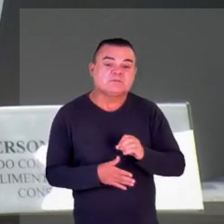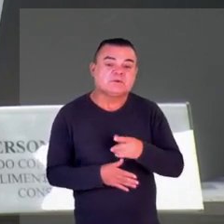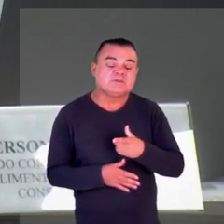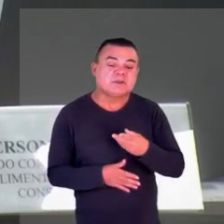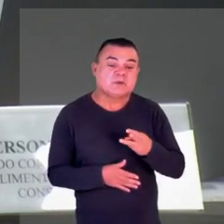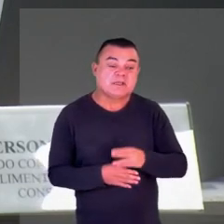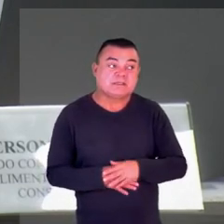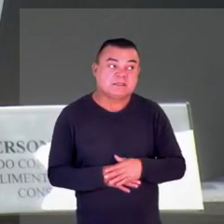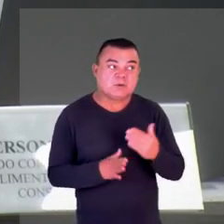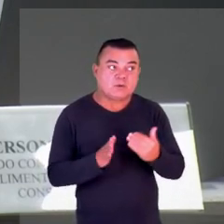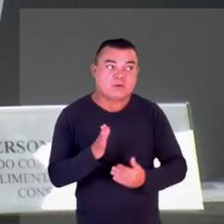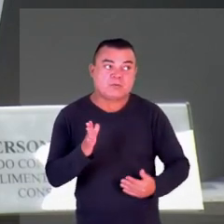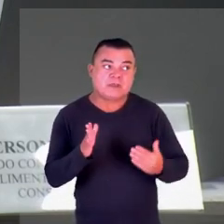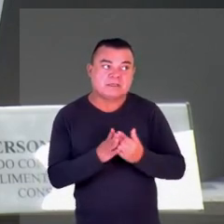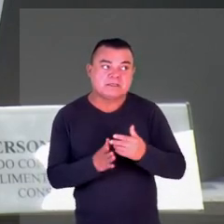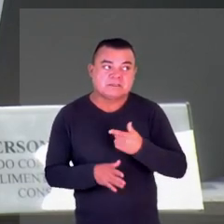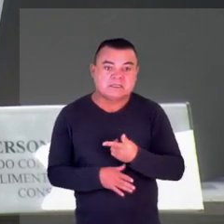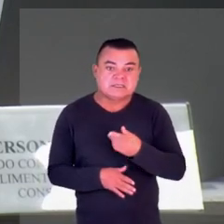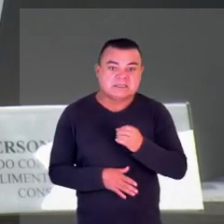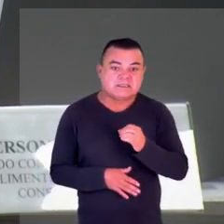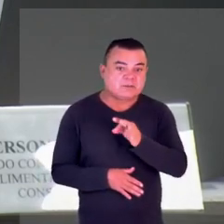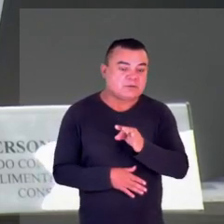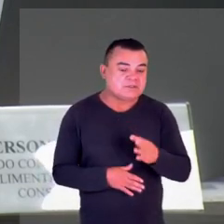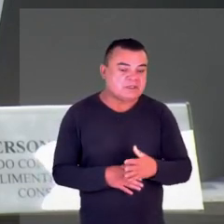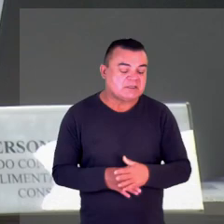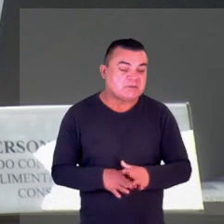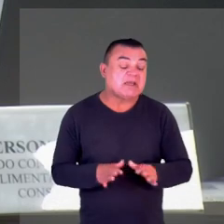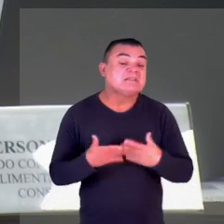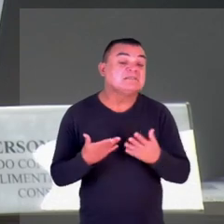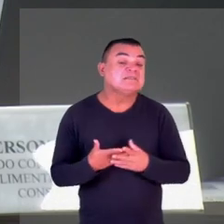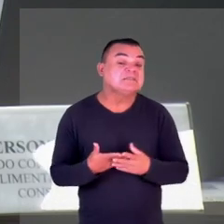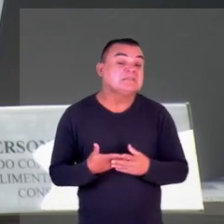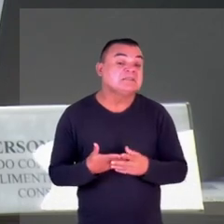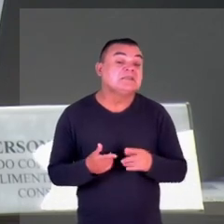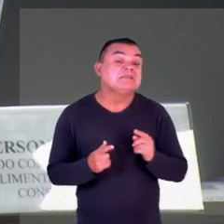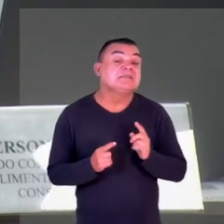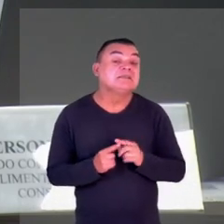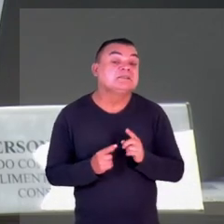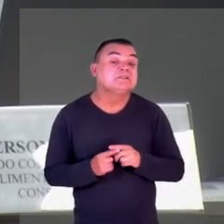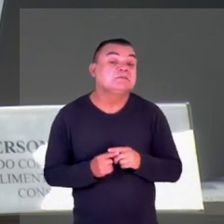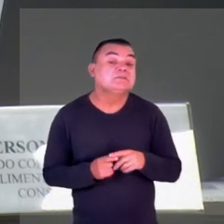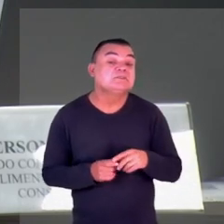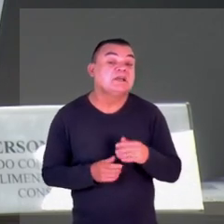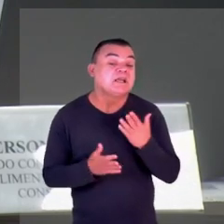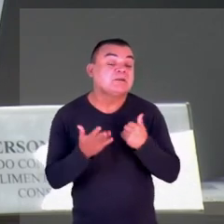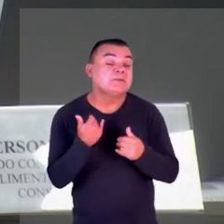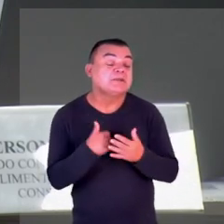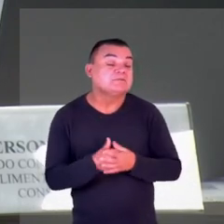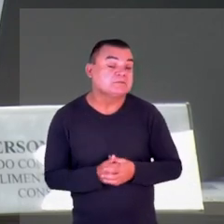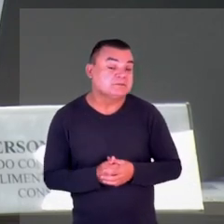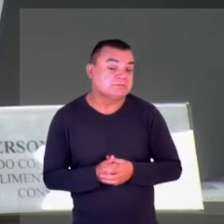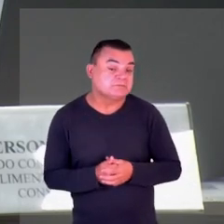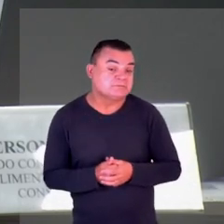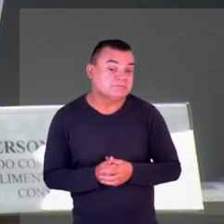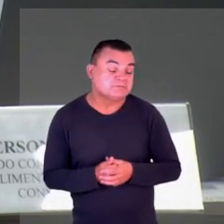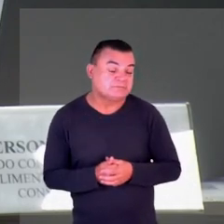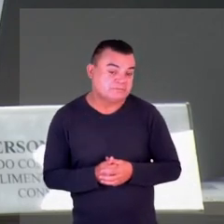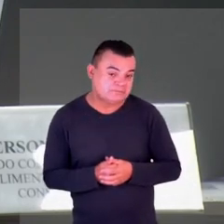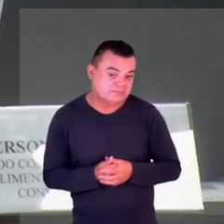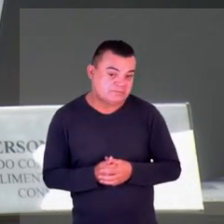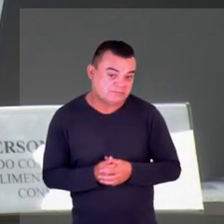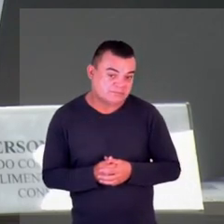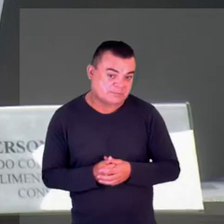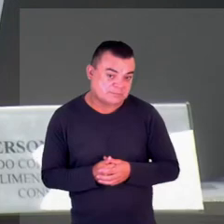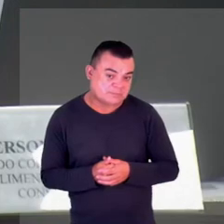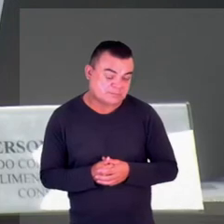alimentos mas que tipo de alimentos cada vez mais a gente tem perdido território como foi mostrado por eh eh